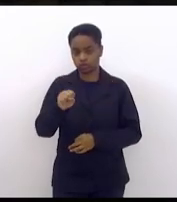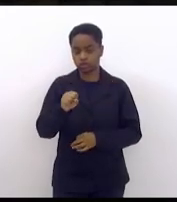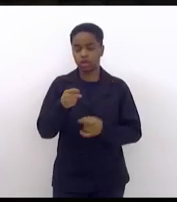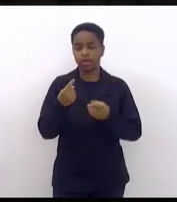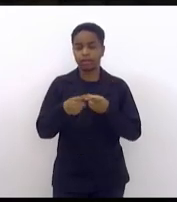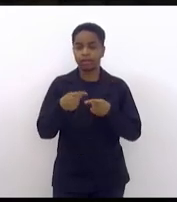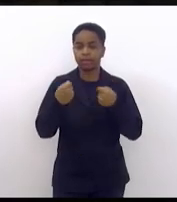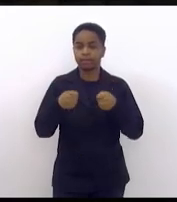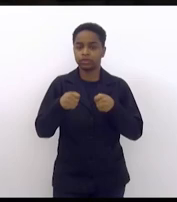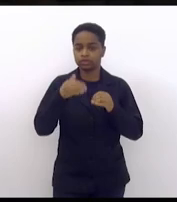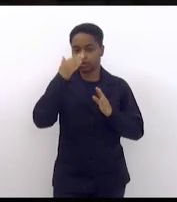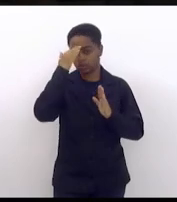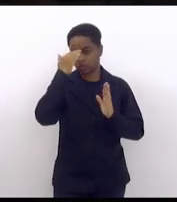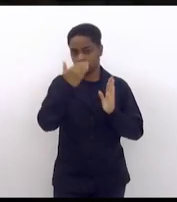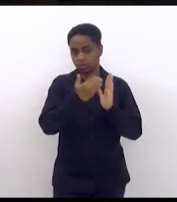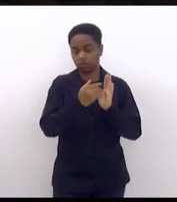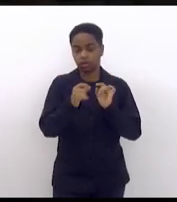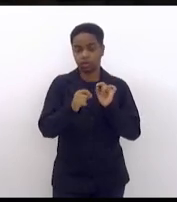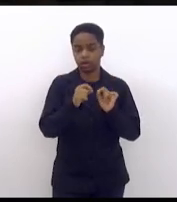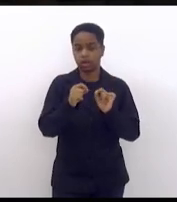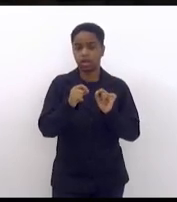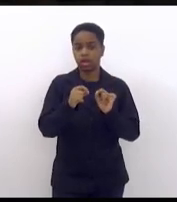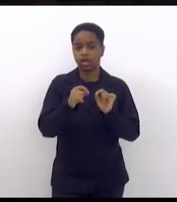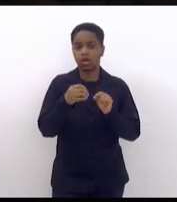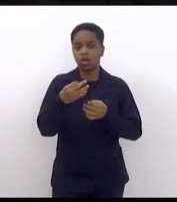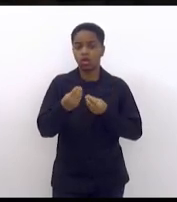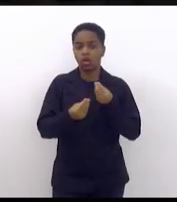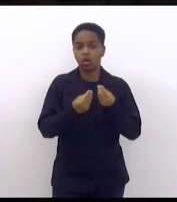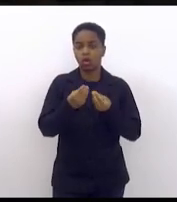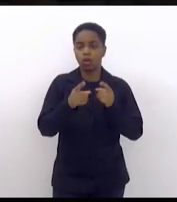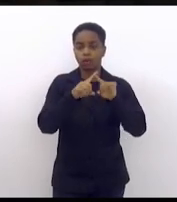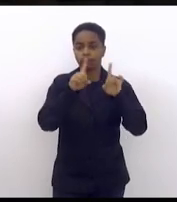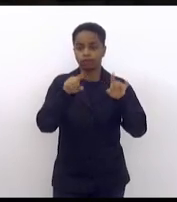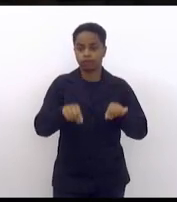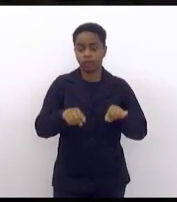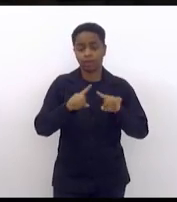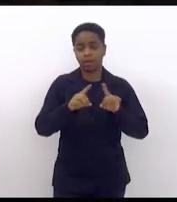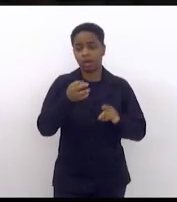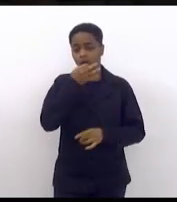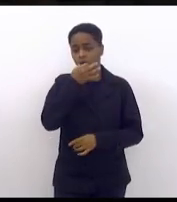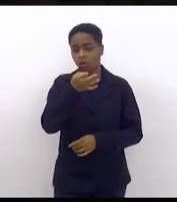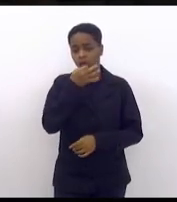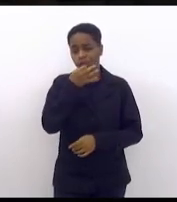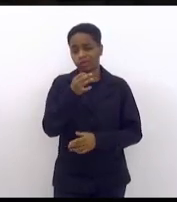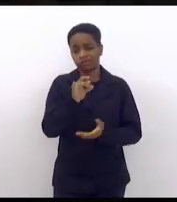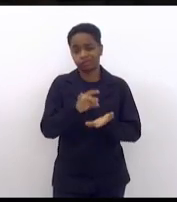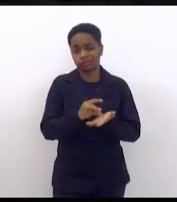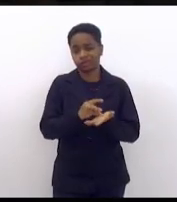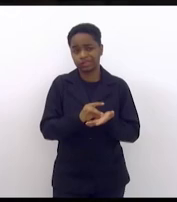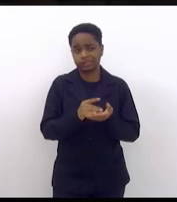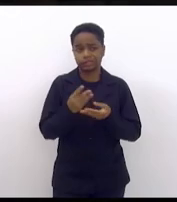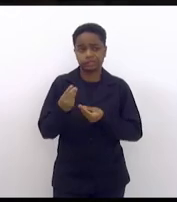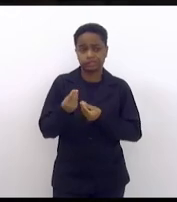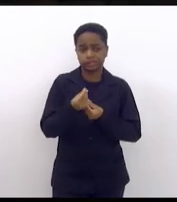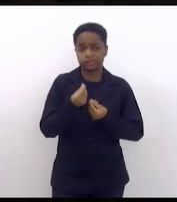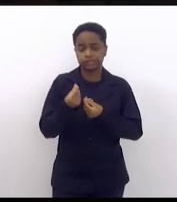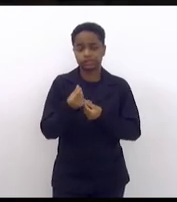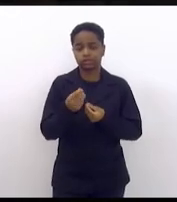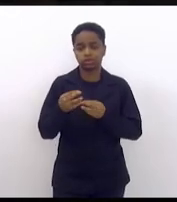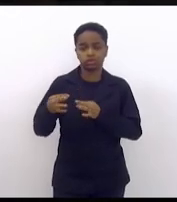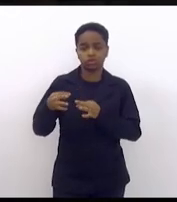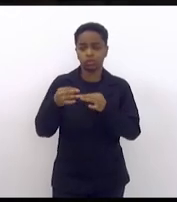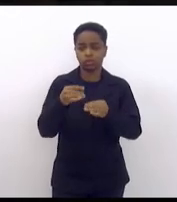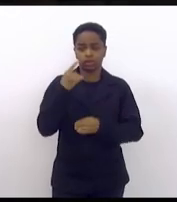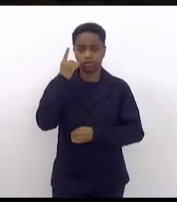precisava cumprir com a integralidade da folha de pessoal. Um argumento que, obviamente, é muito sensível para todas e todos os